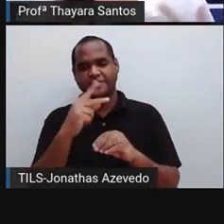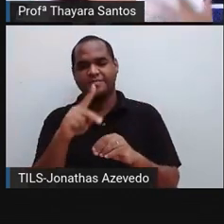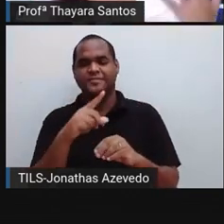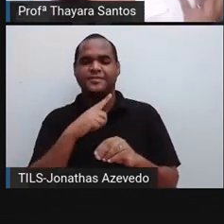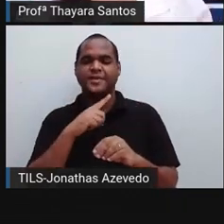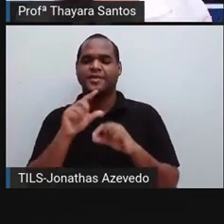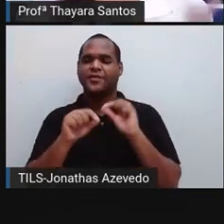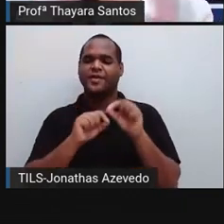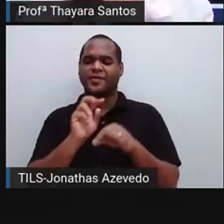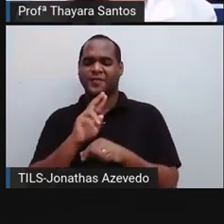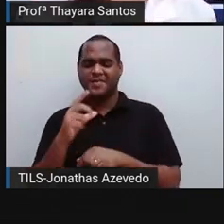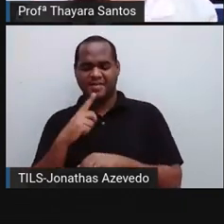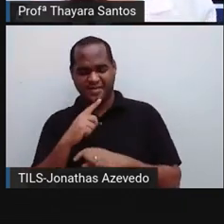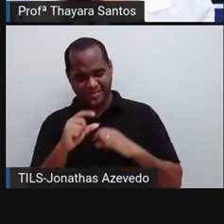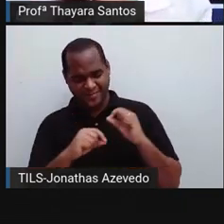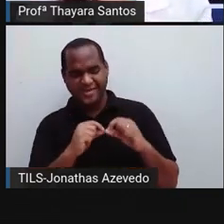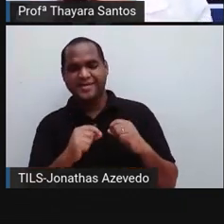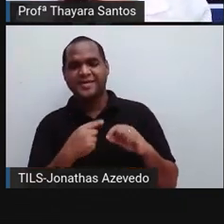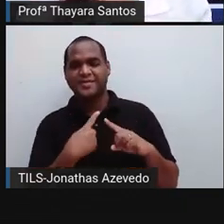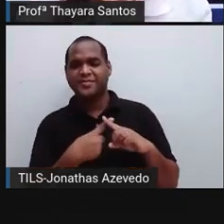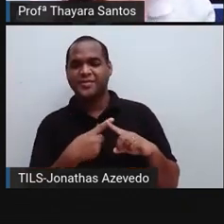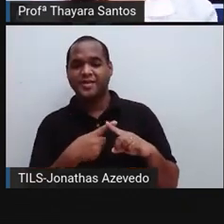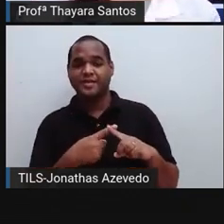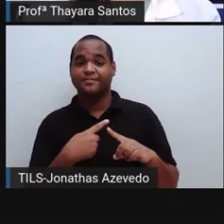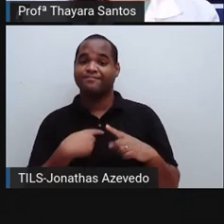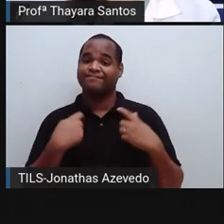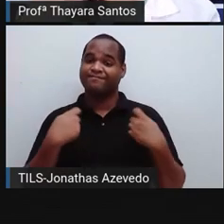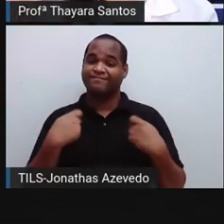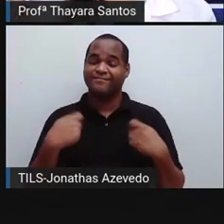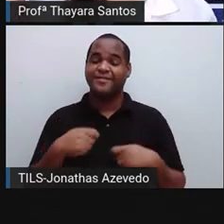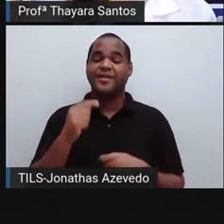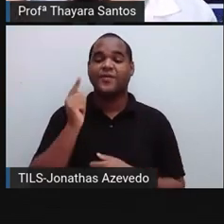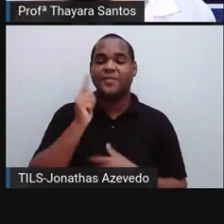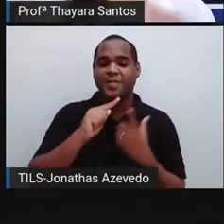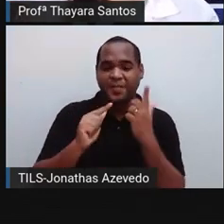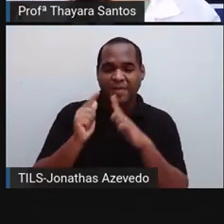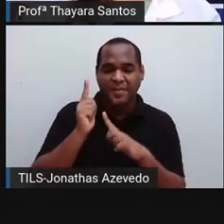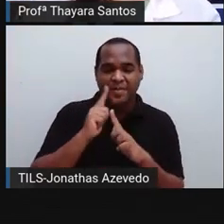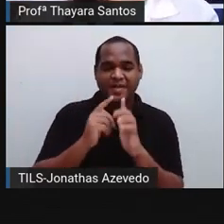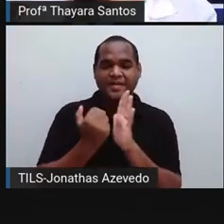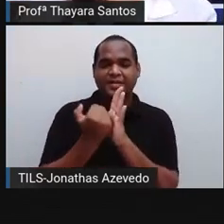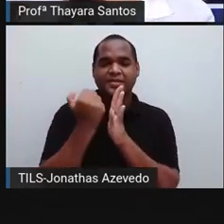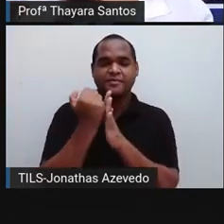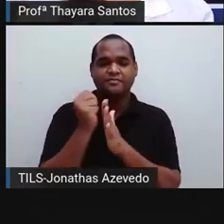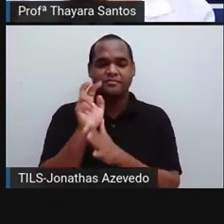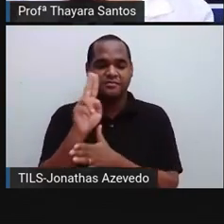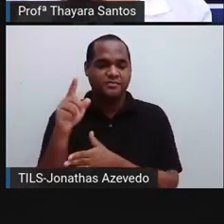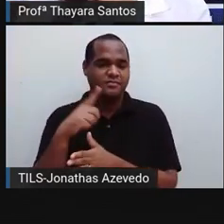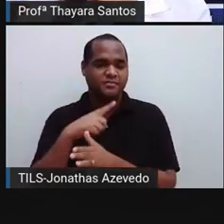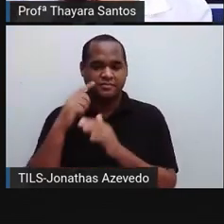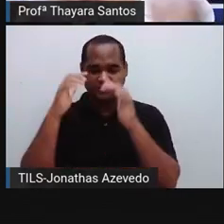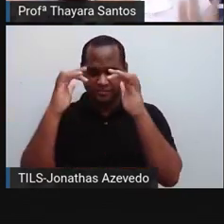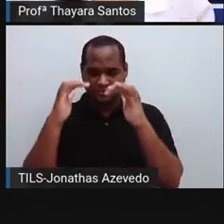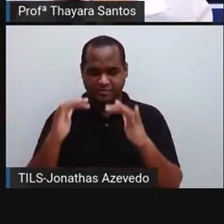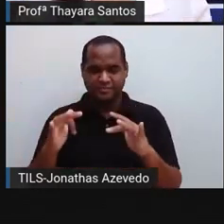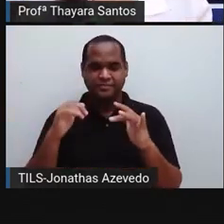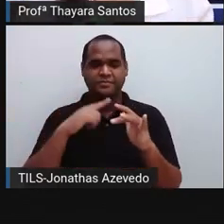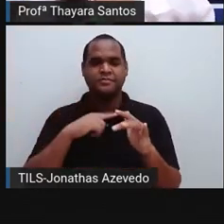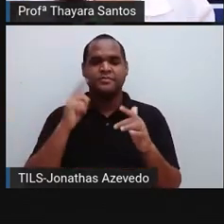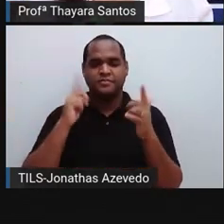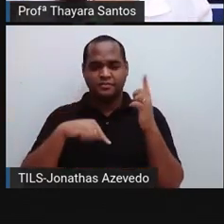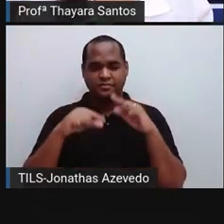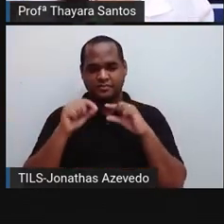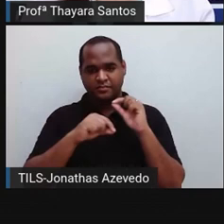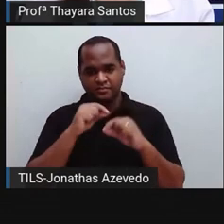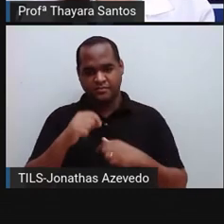por que tem que botar meu nome? Porque eu consigo ver qual a posição de cada um dos alunos que jogaram esse joguinho aí. Eu gosto de saber quem está